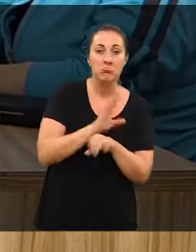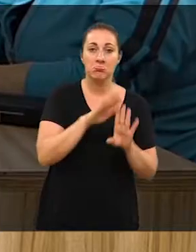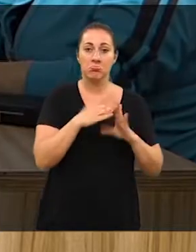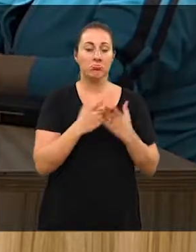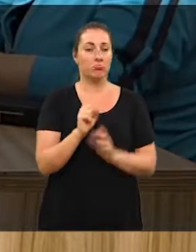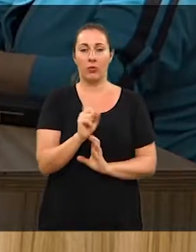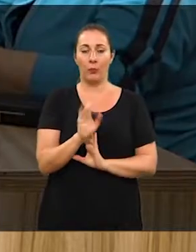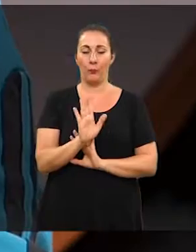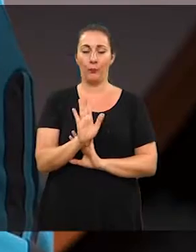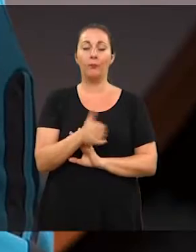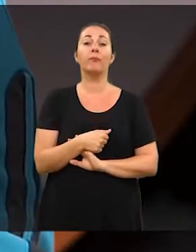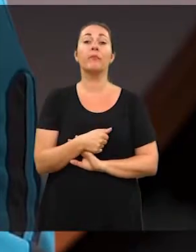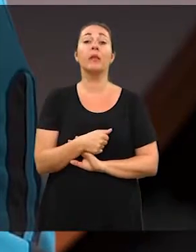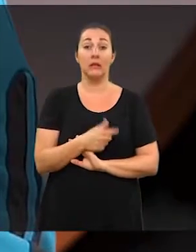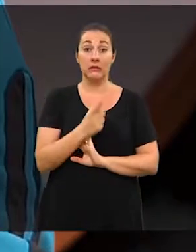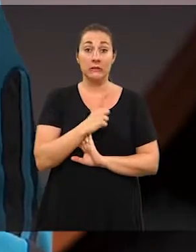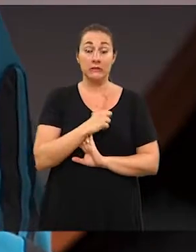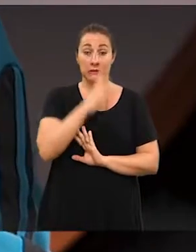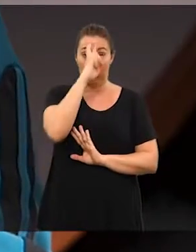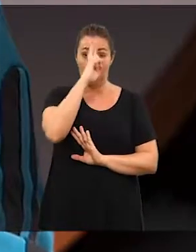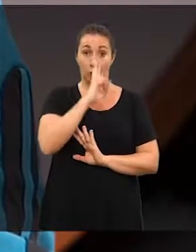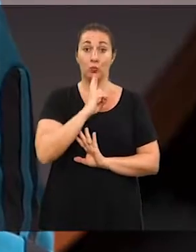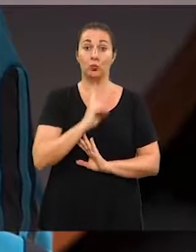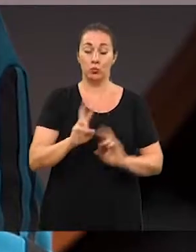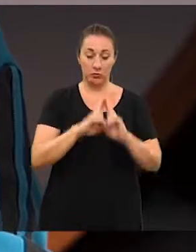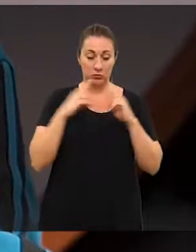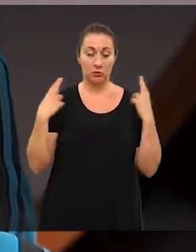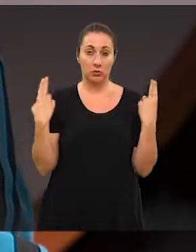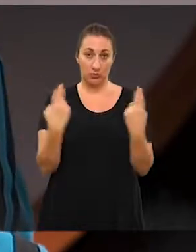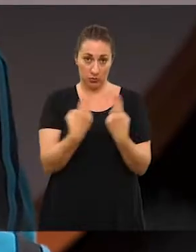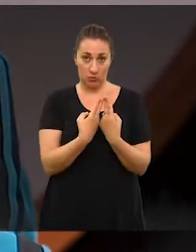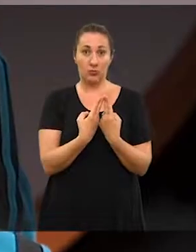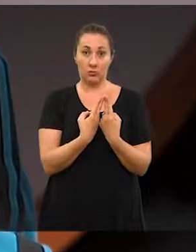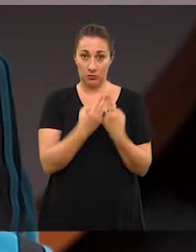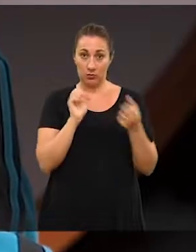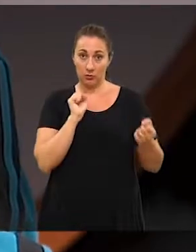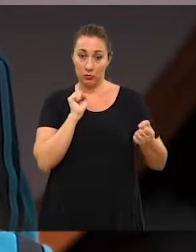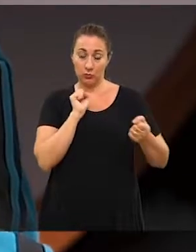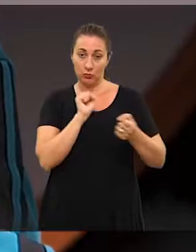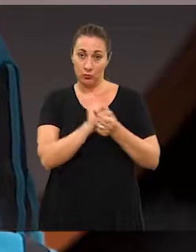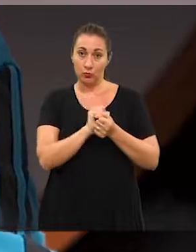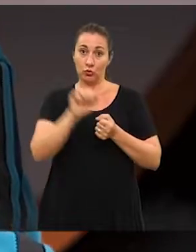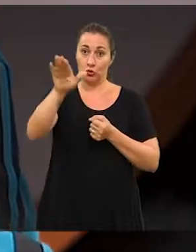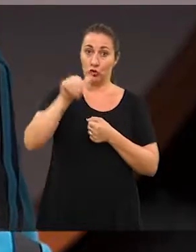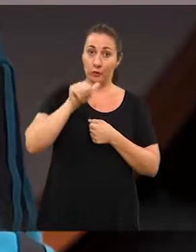Não, vocês a divulgação foi feita lá na URI, então, numa reunião.